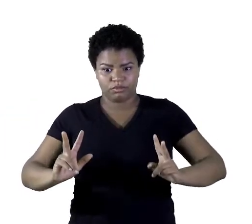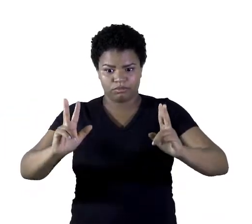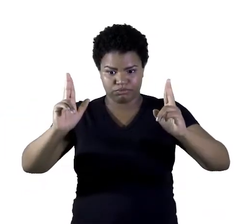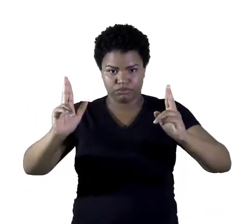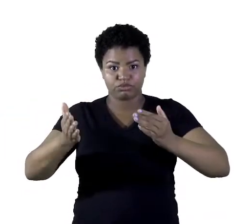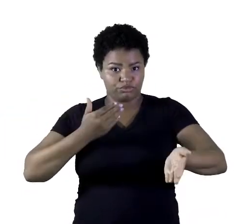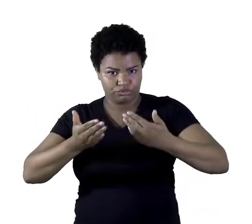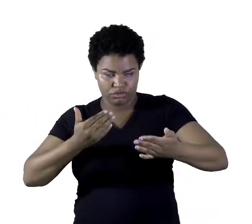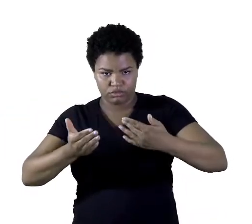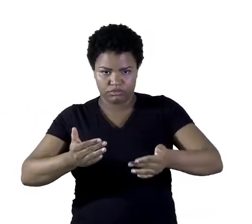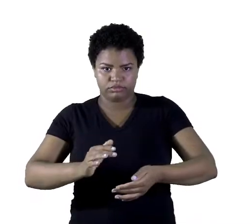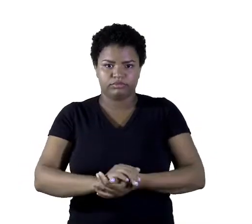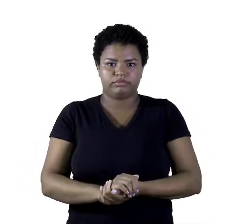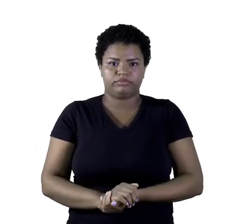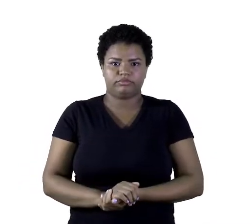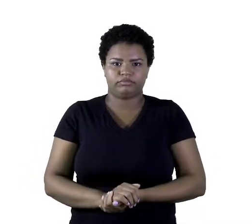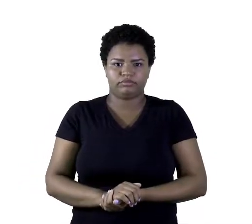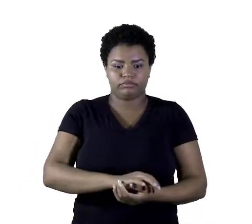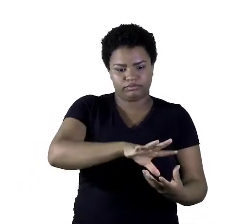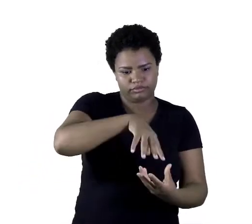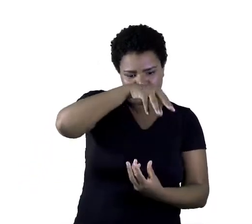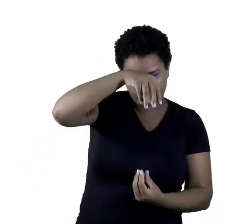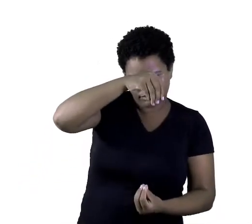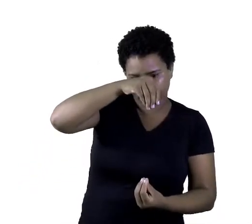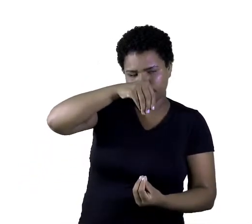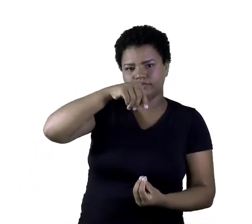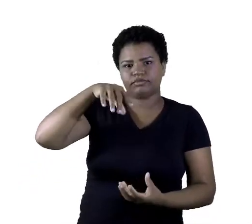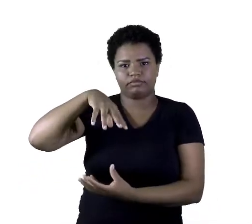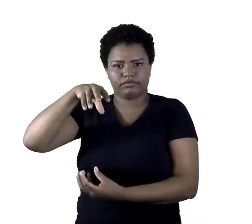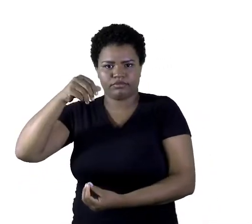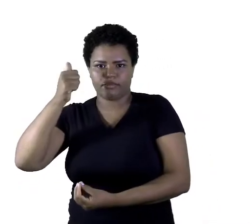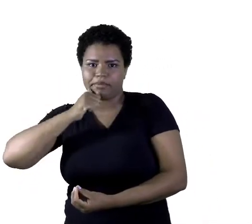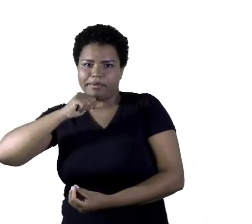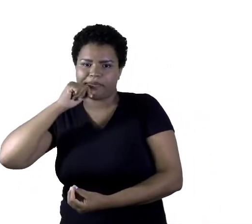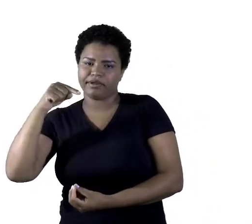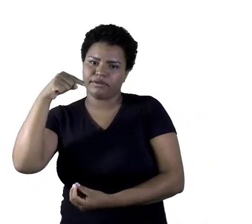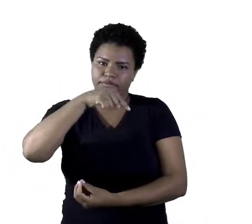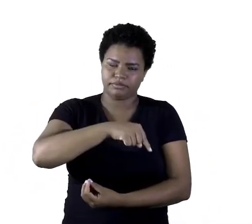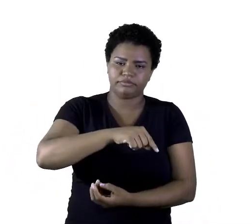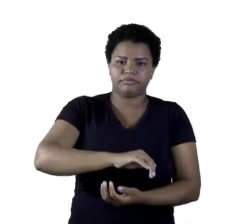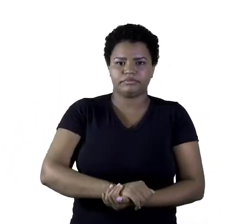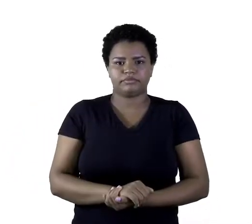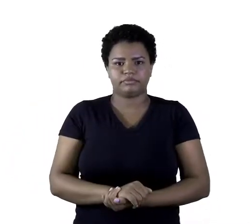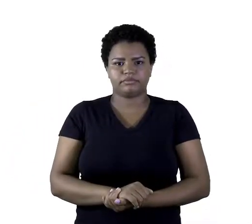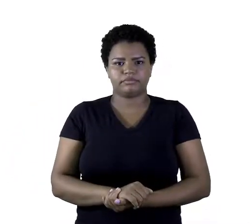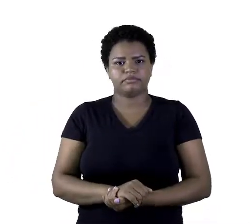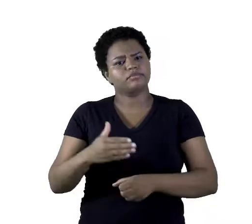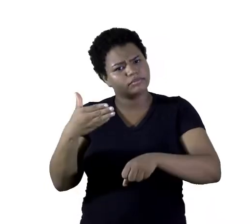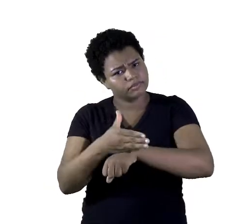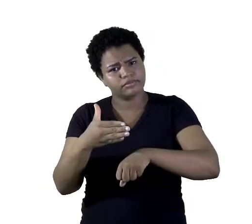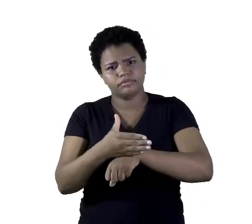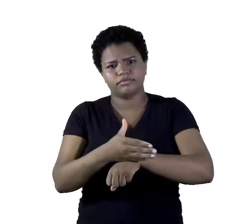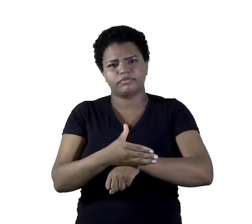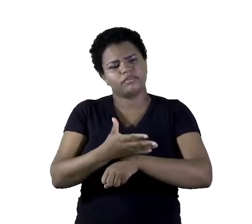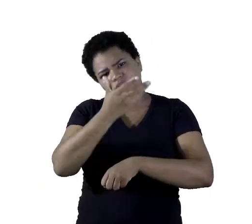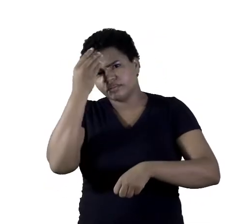mãe. E vocês vão ver aí na telinha da TV de vocês o